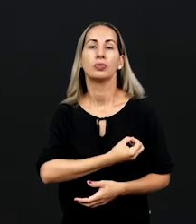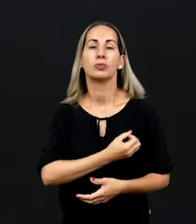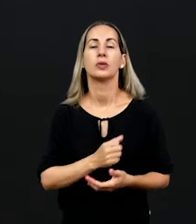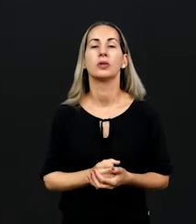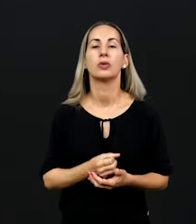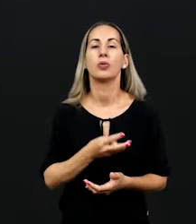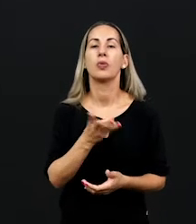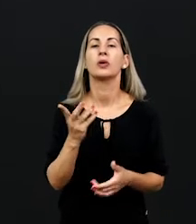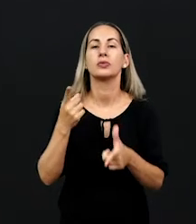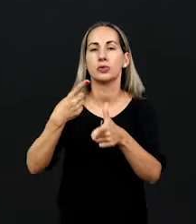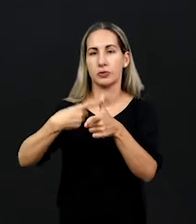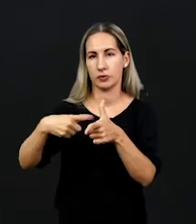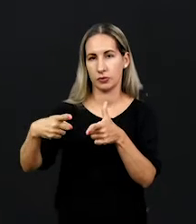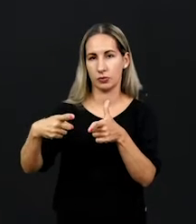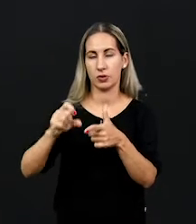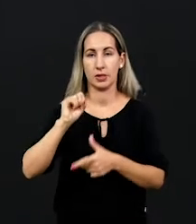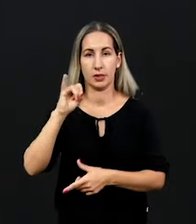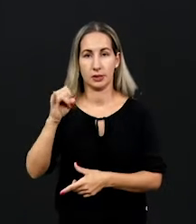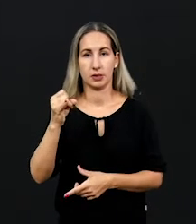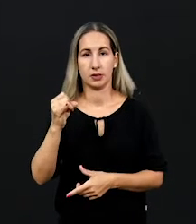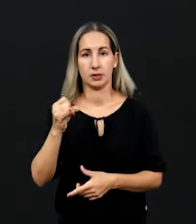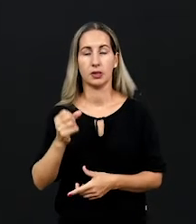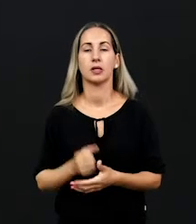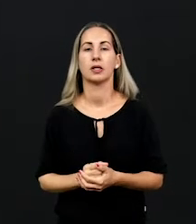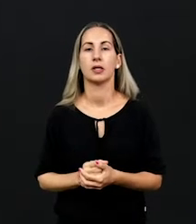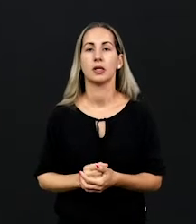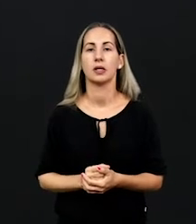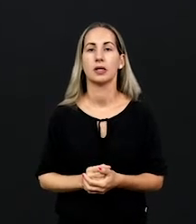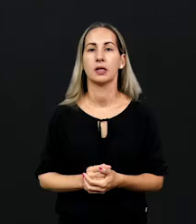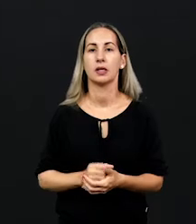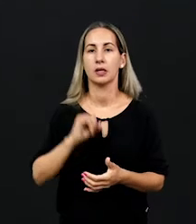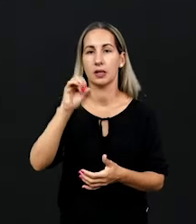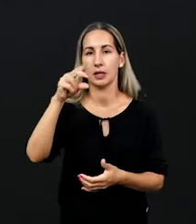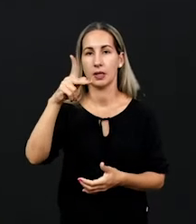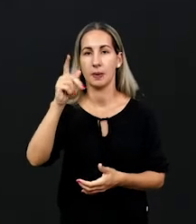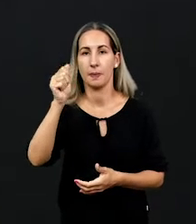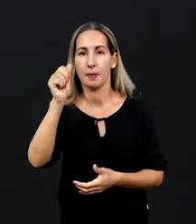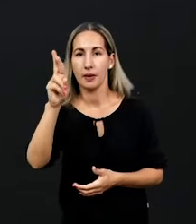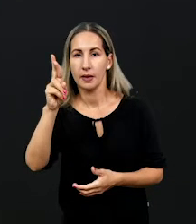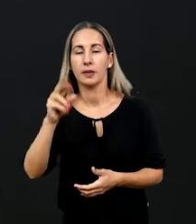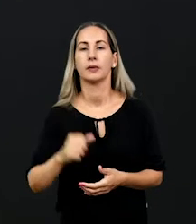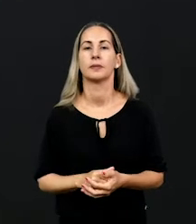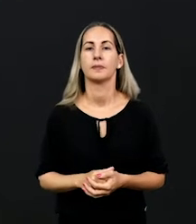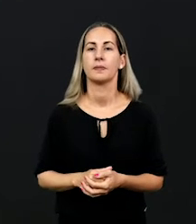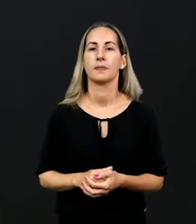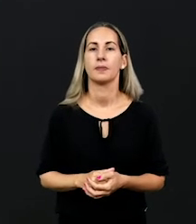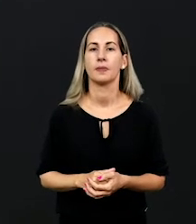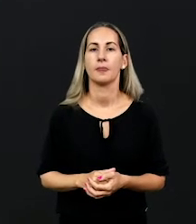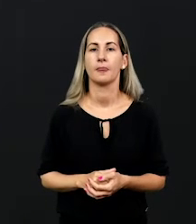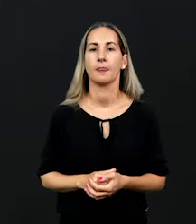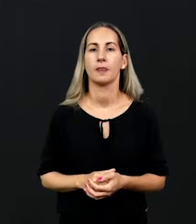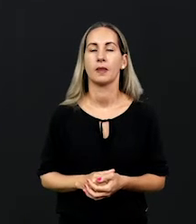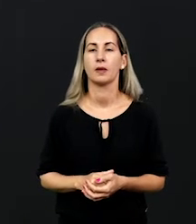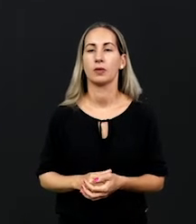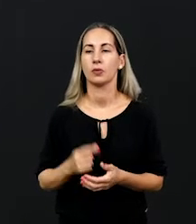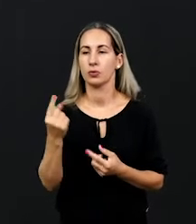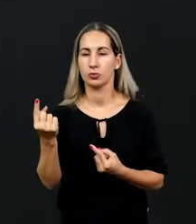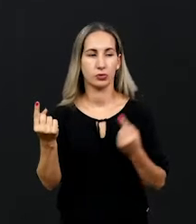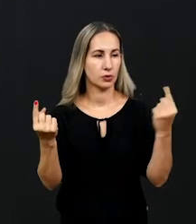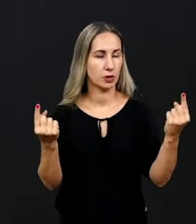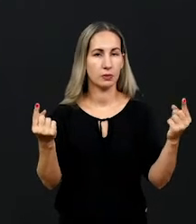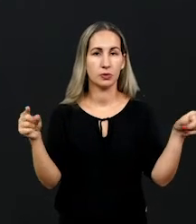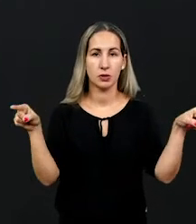de divisores. Se a quantidade for ímpar, você faz o seguinte, olha só. Os extremos iguais,